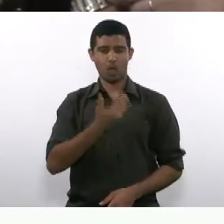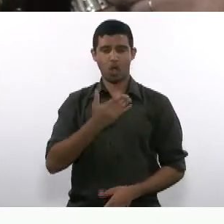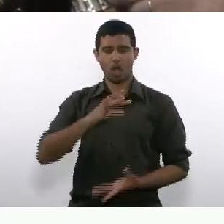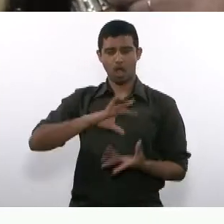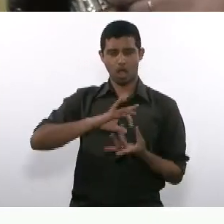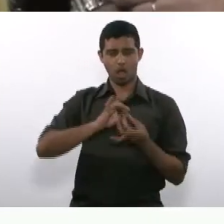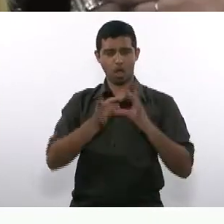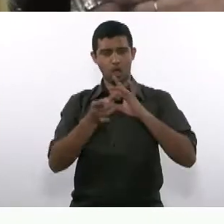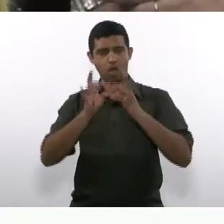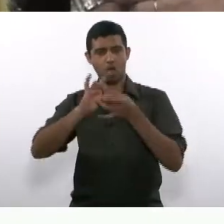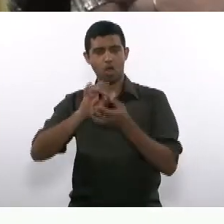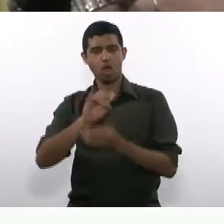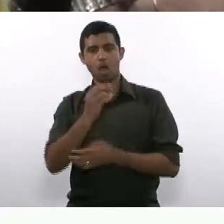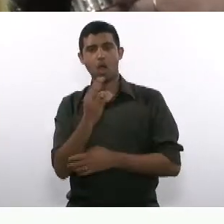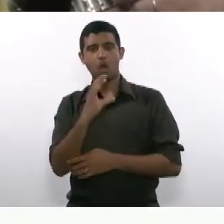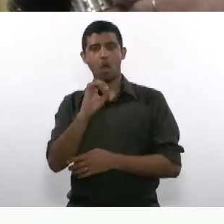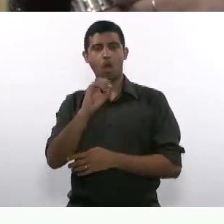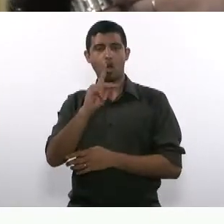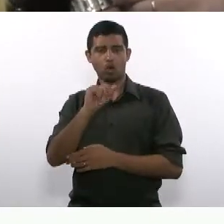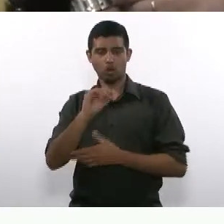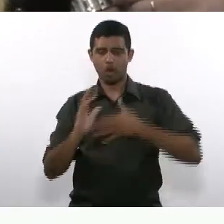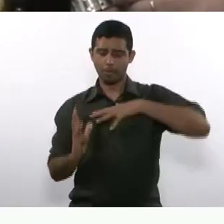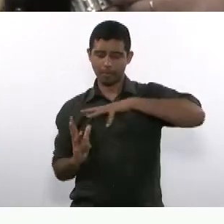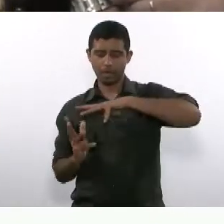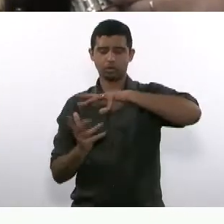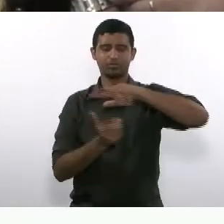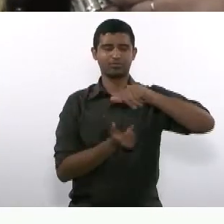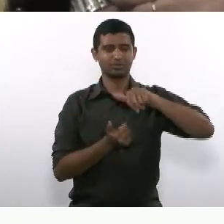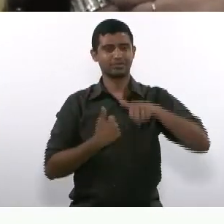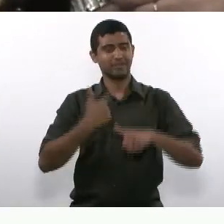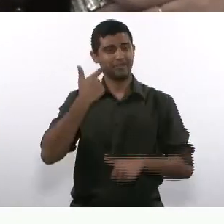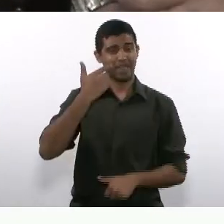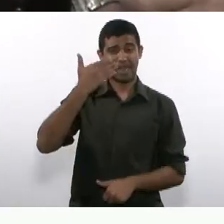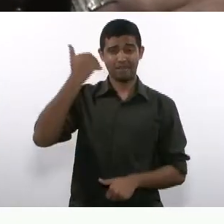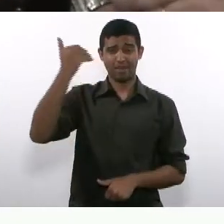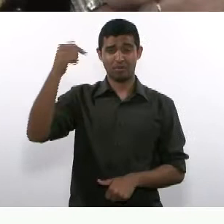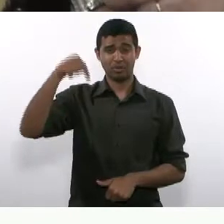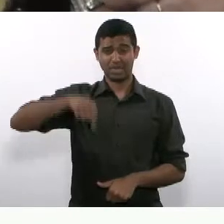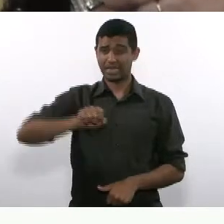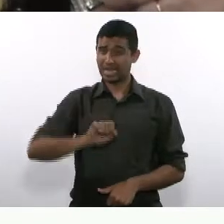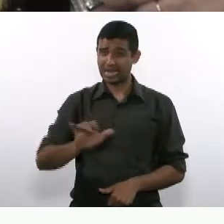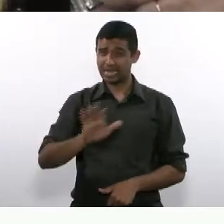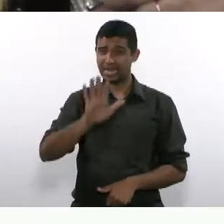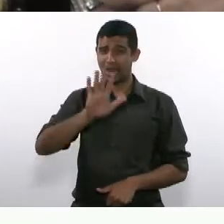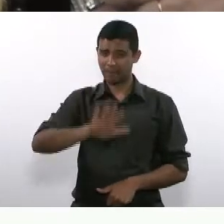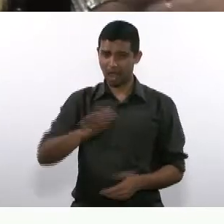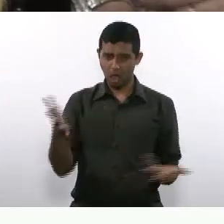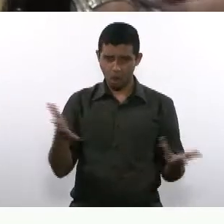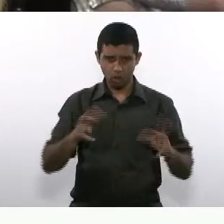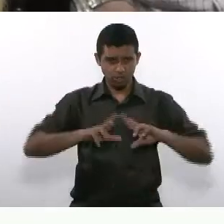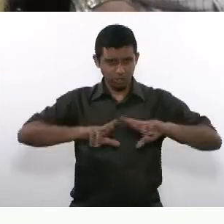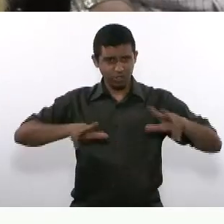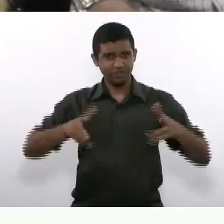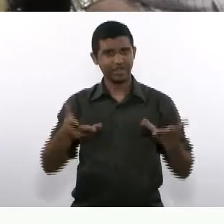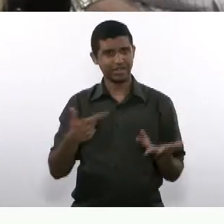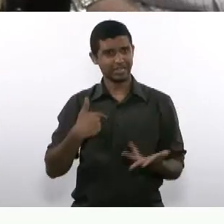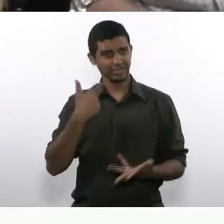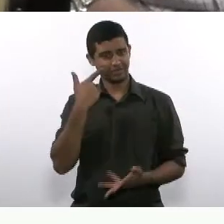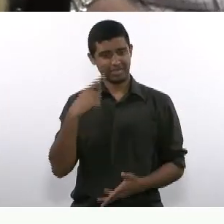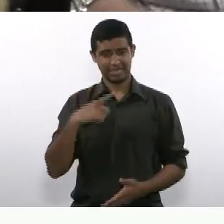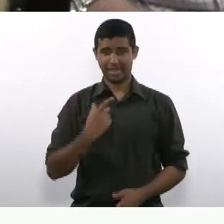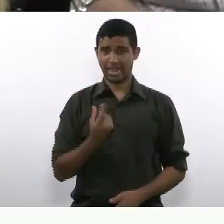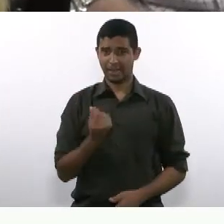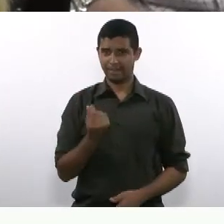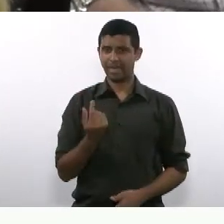e da Copa do Mundo, ele ficou com fama de um Estado caro. Hoje não é mais essa realidade, nós temos preços